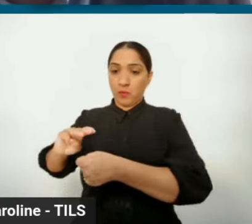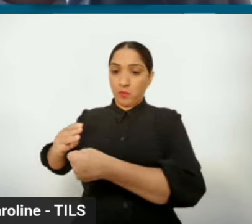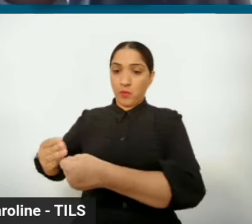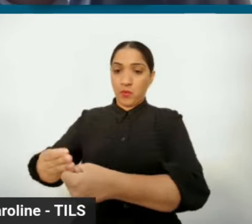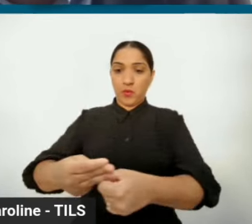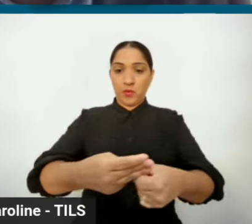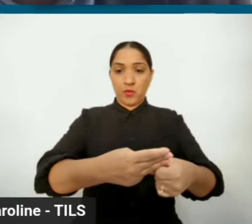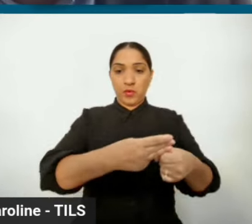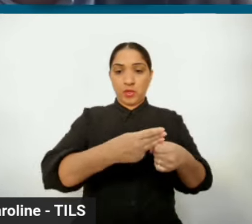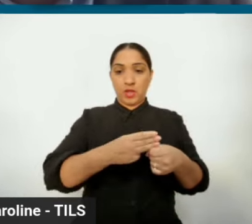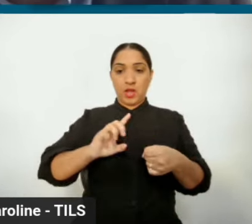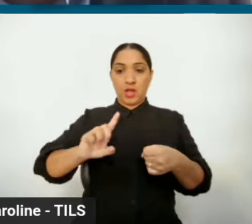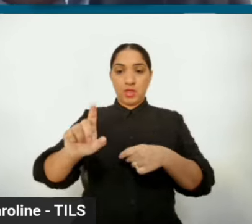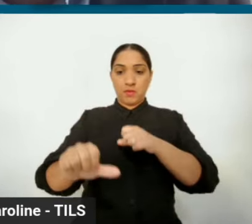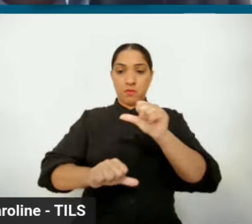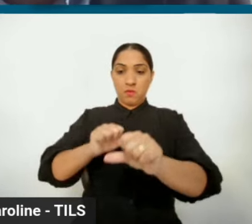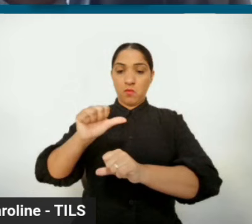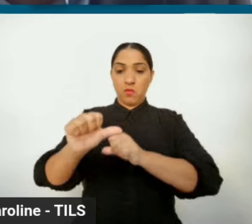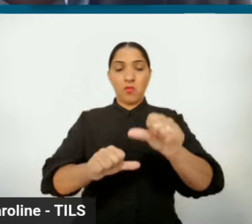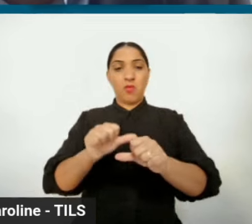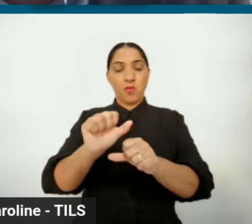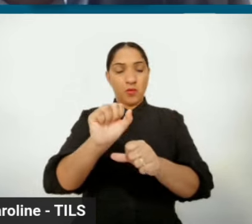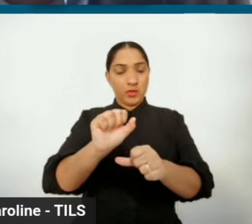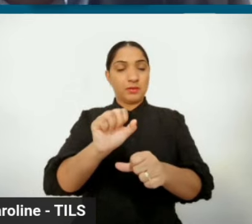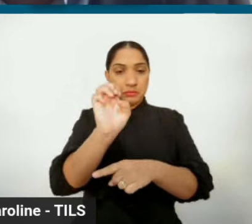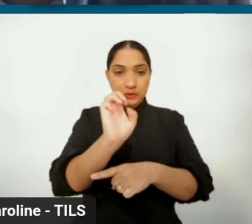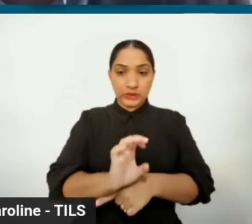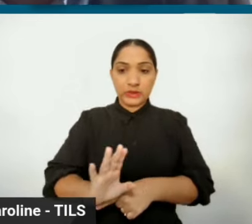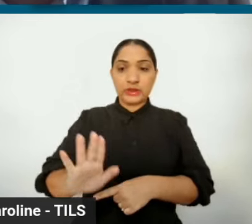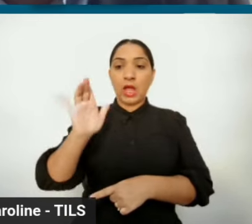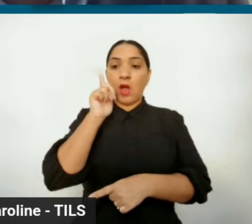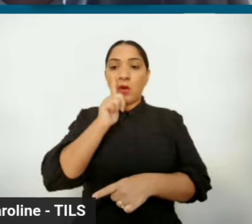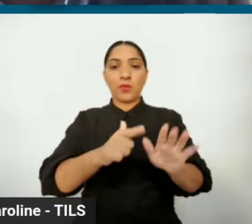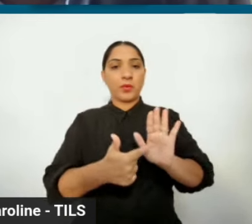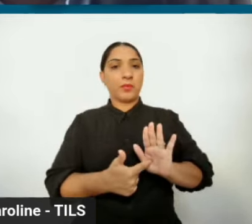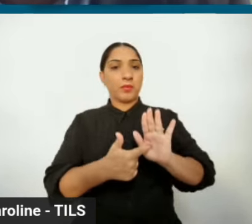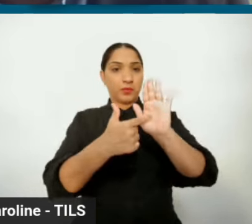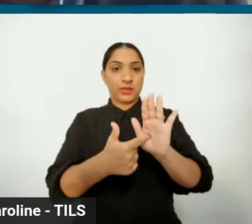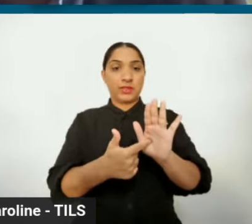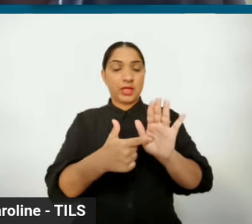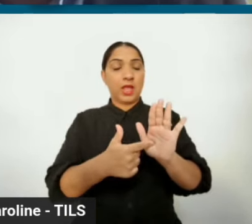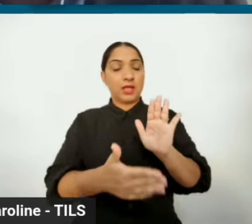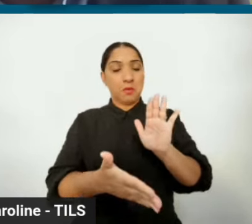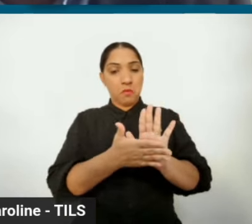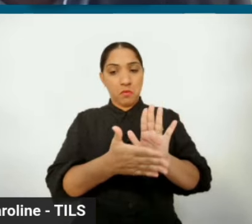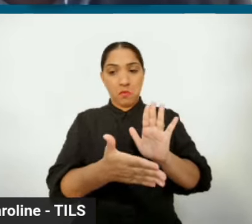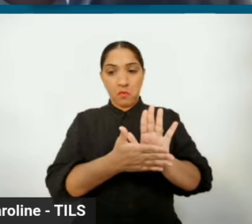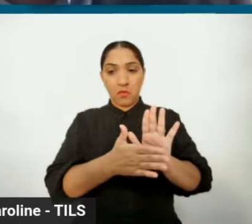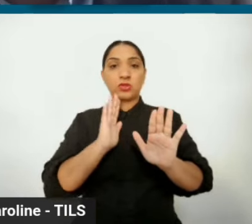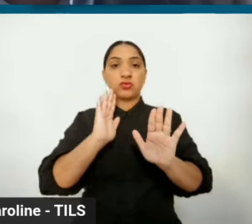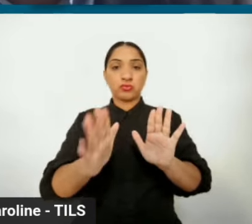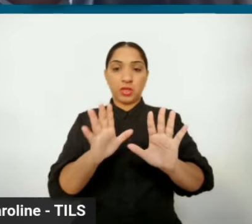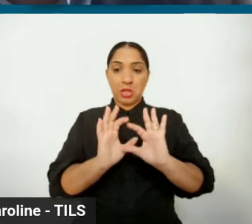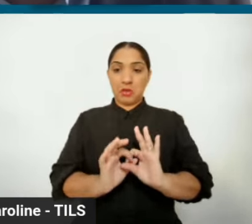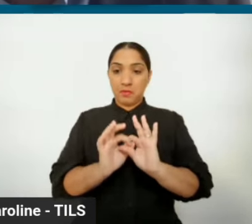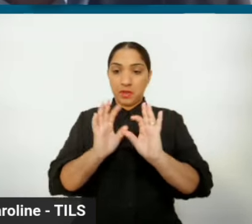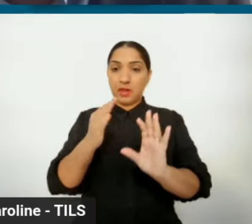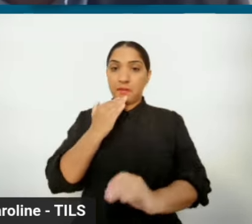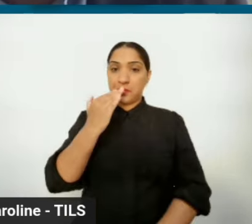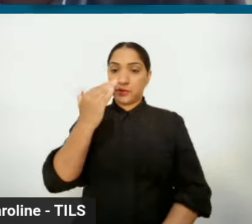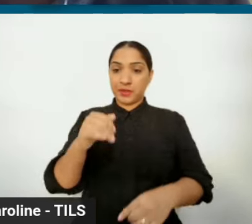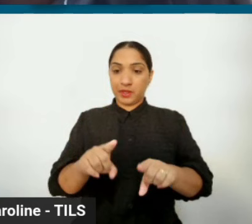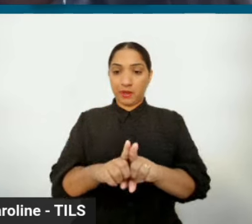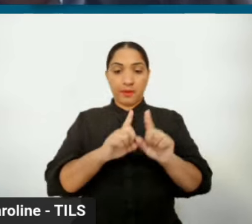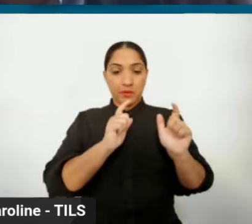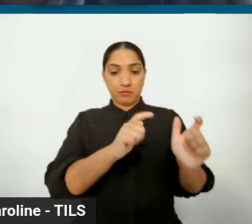pôde consolidar as propostas deliberadas nos estados, e agora é ter certeza